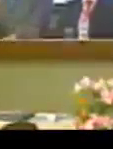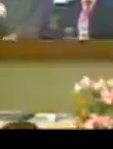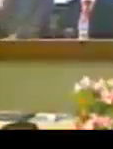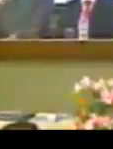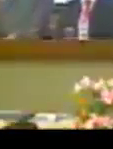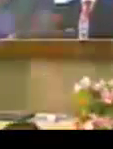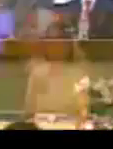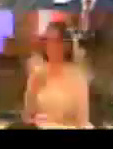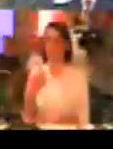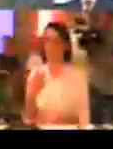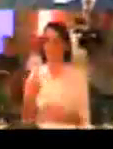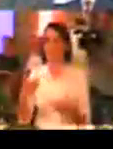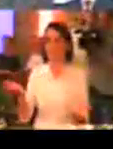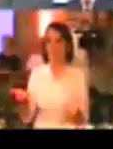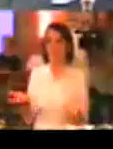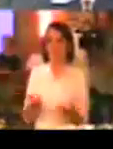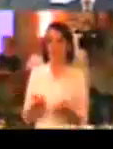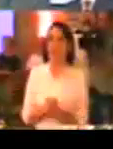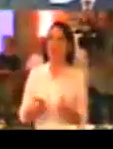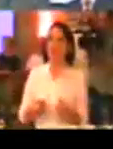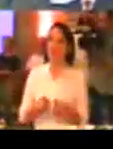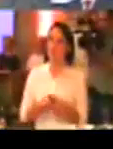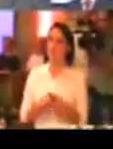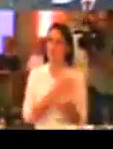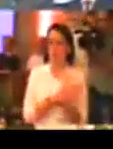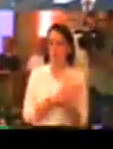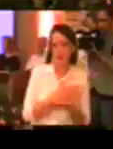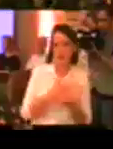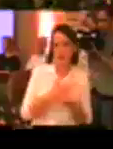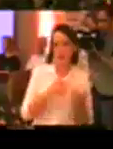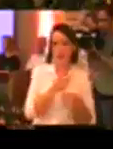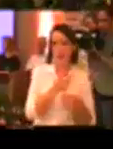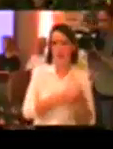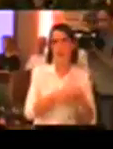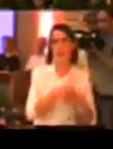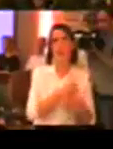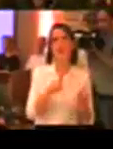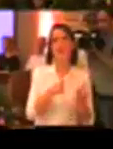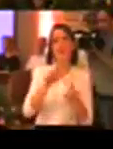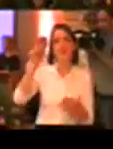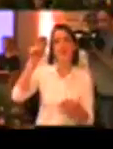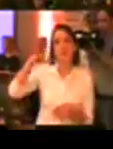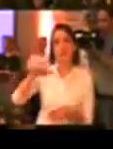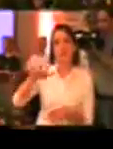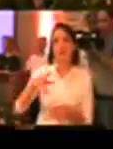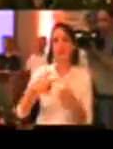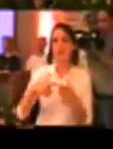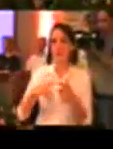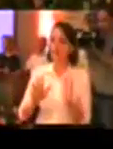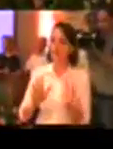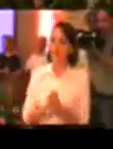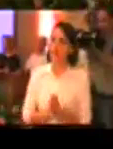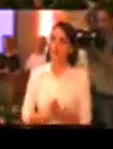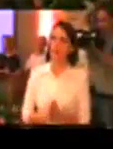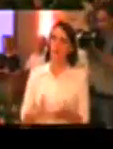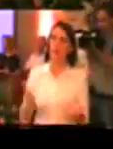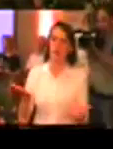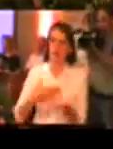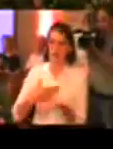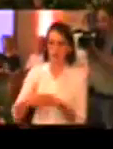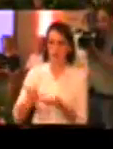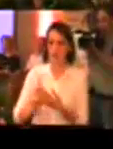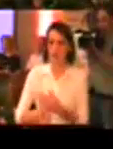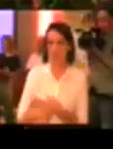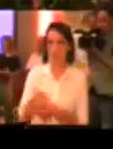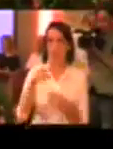mesmo, né? Contando o calor que nós já tivemos lá no início do ano e o sistema aqui de disjuntores desarmou. Dando